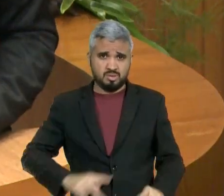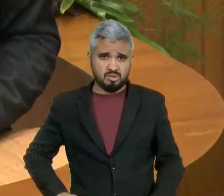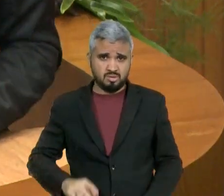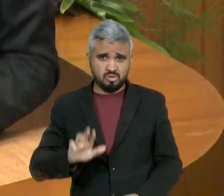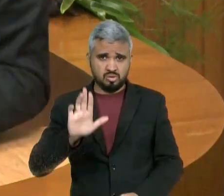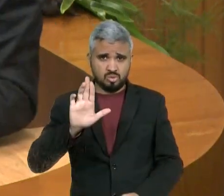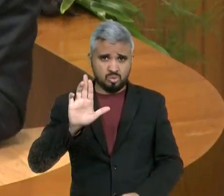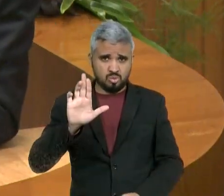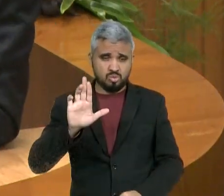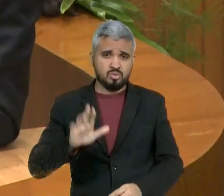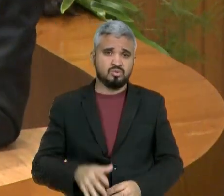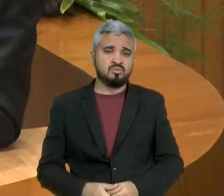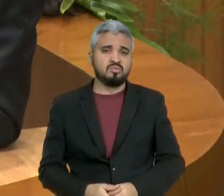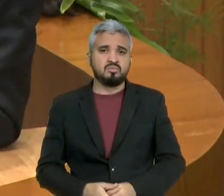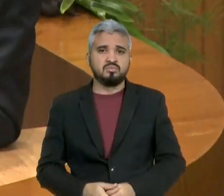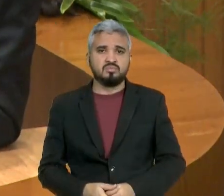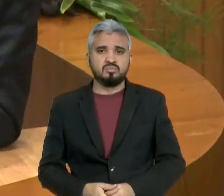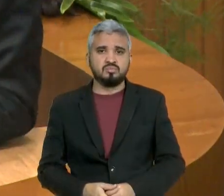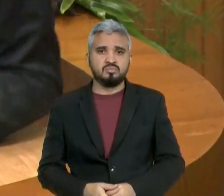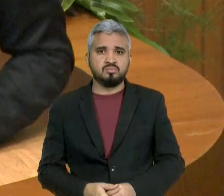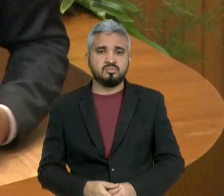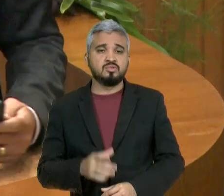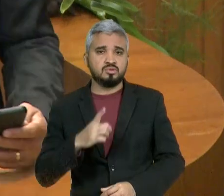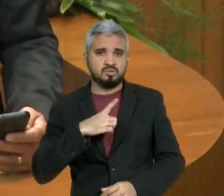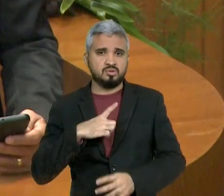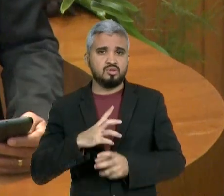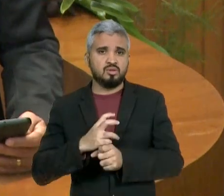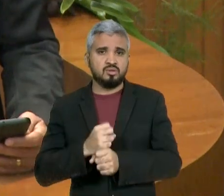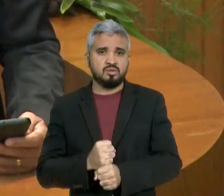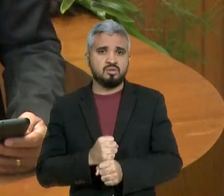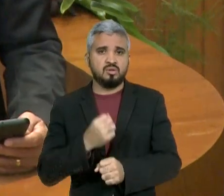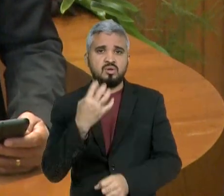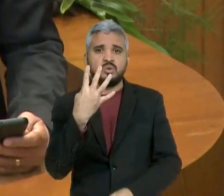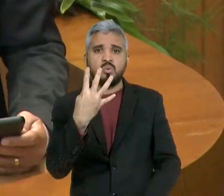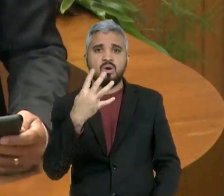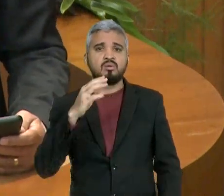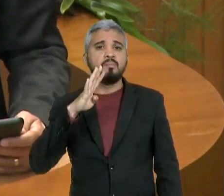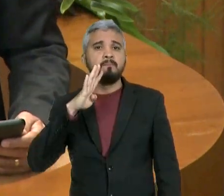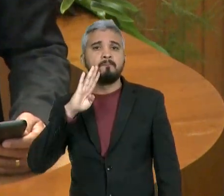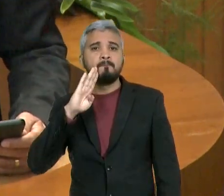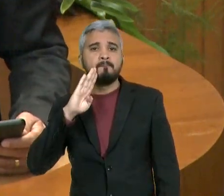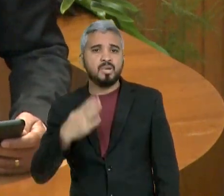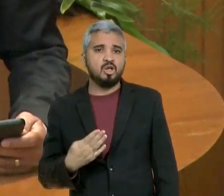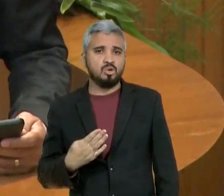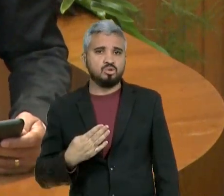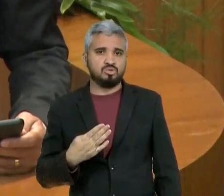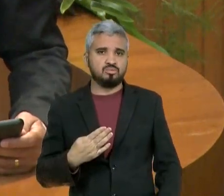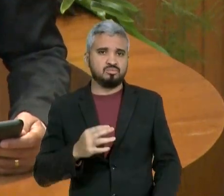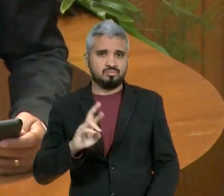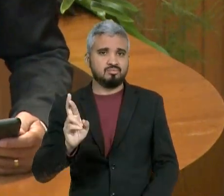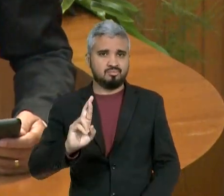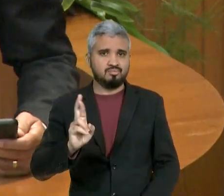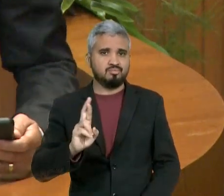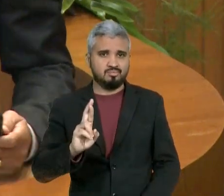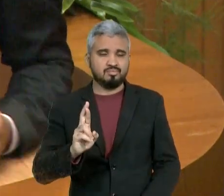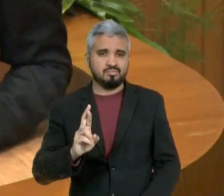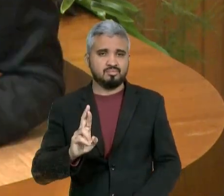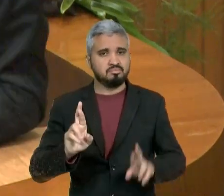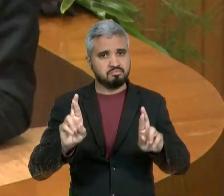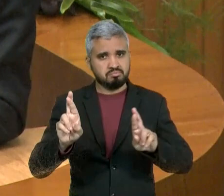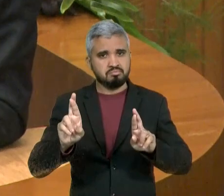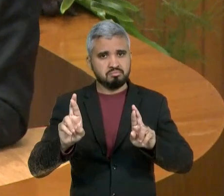já disponível de 4 bilhões de reais, na expectativa de que até